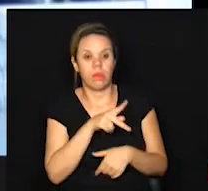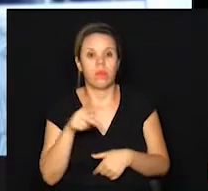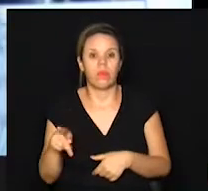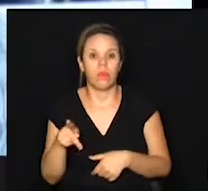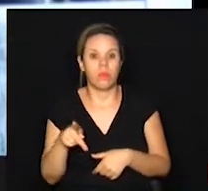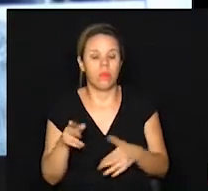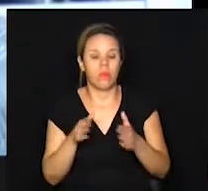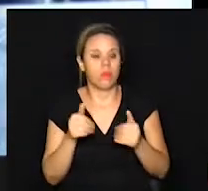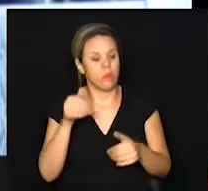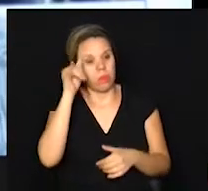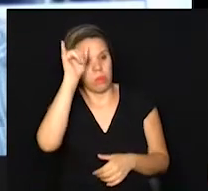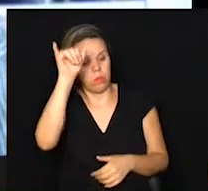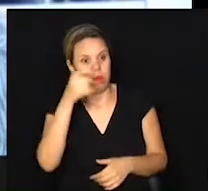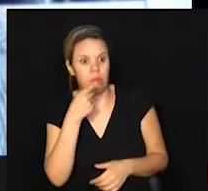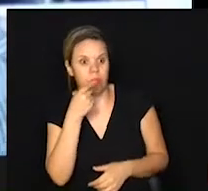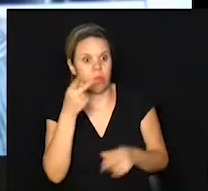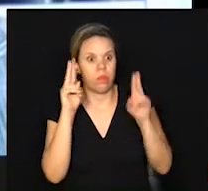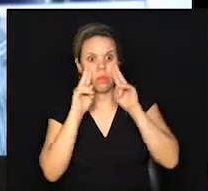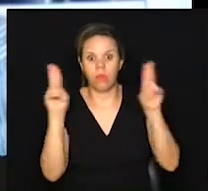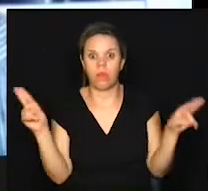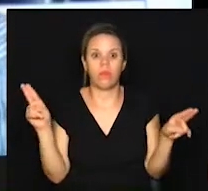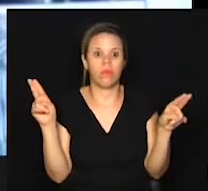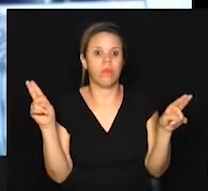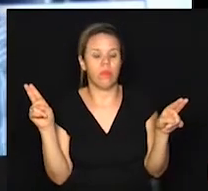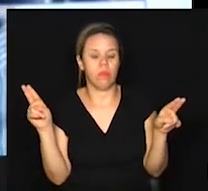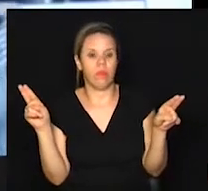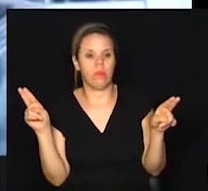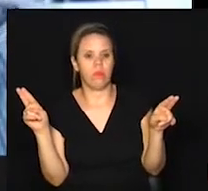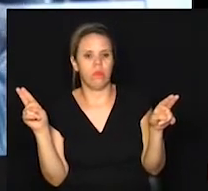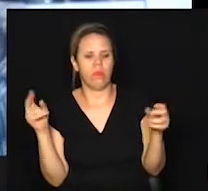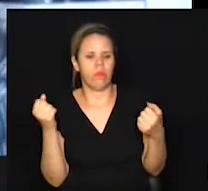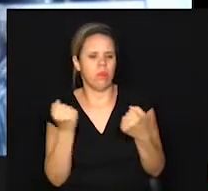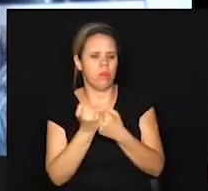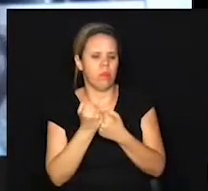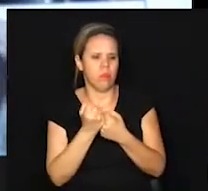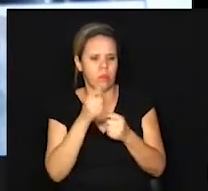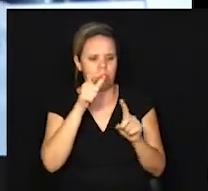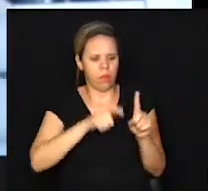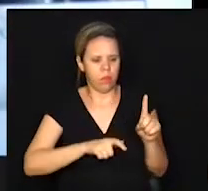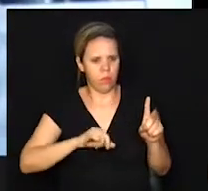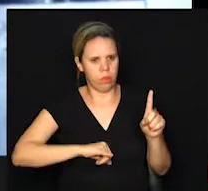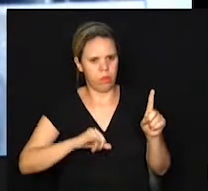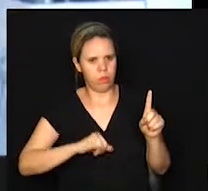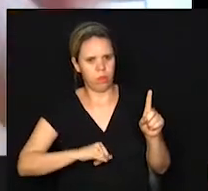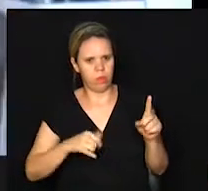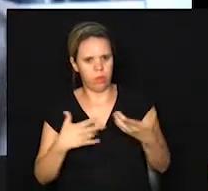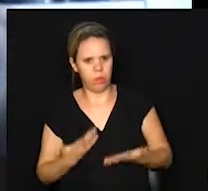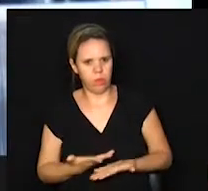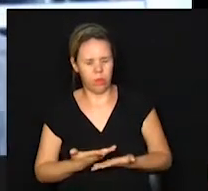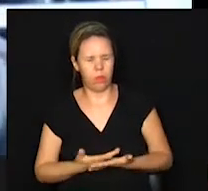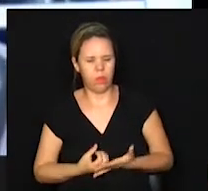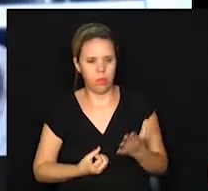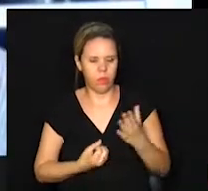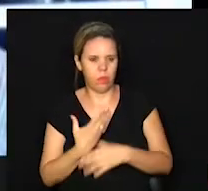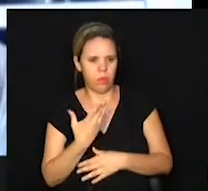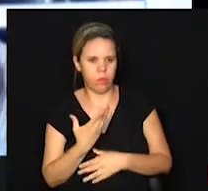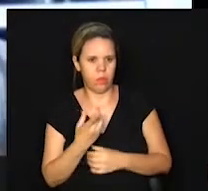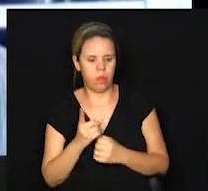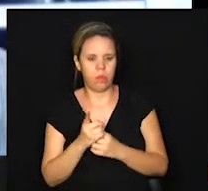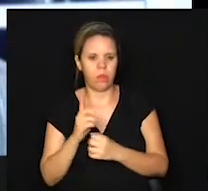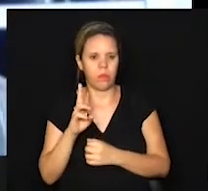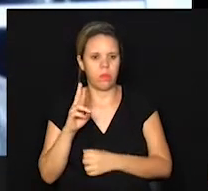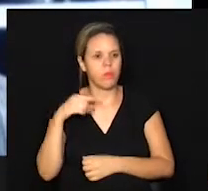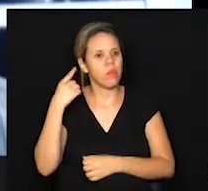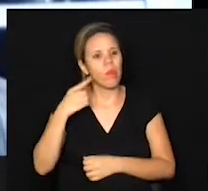impedir que a gente falasse ou testemunhasse a favor da vítima ou qualquer coisa nesse sentido. Mas, ao que tudo indica, pelo que o doutor Hugo falou, foi isso